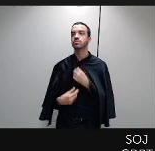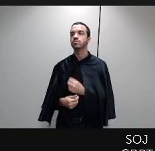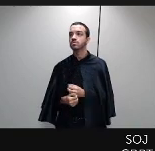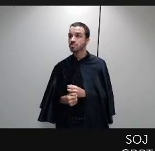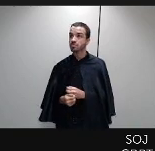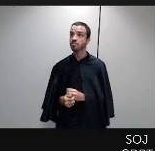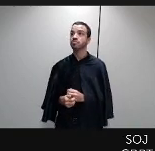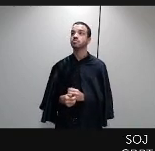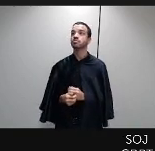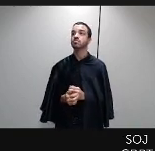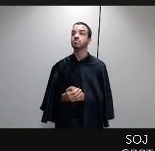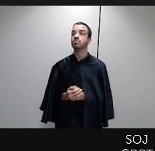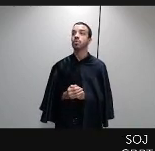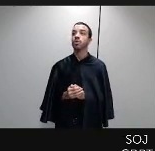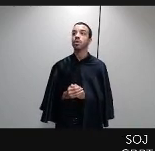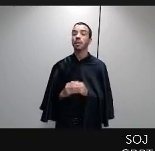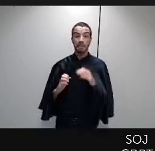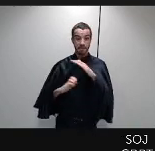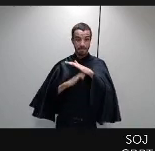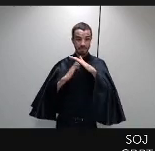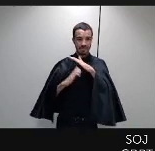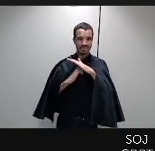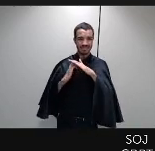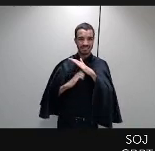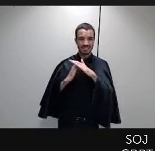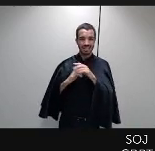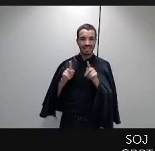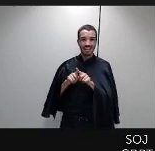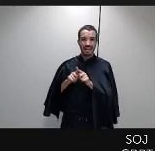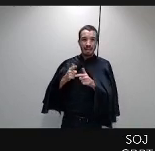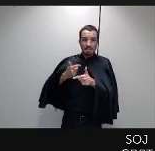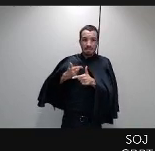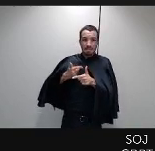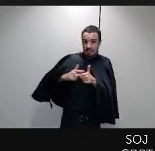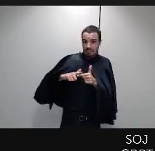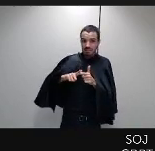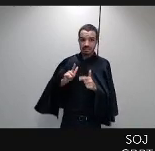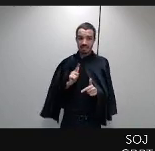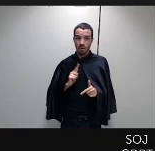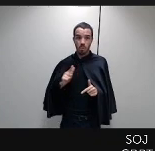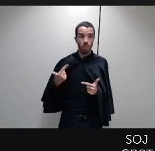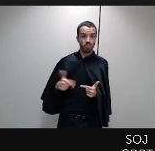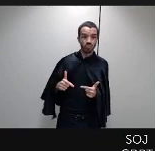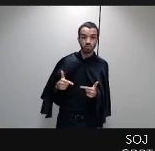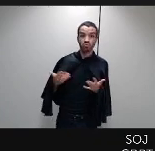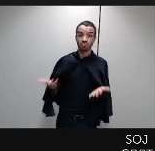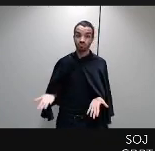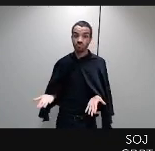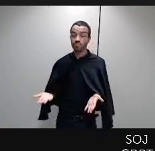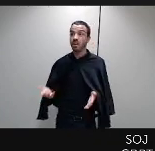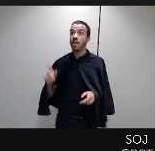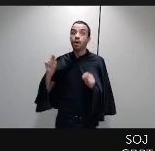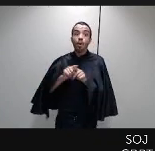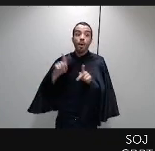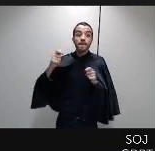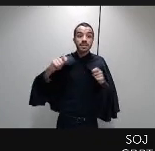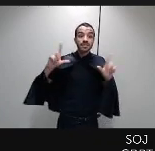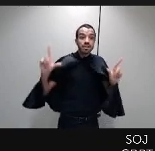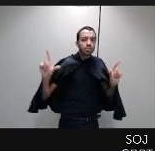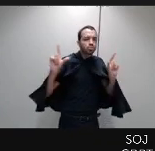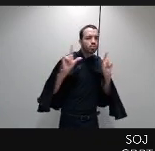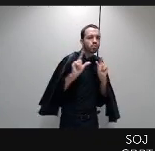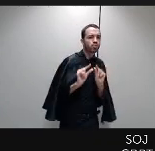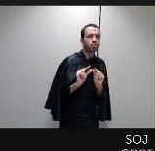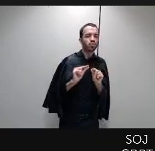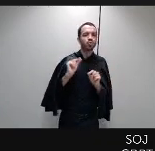empresa consoante a jurisprudência deste tribunal o entendimento diverso reduz o campo de atuação da